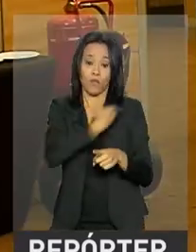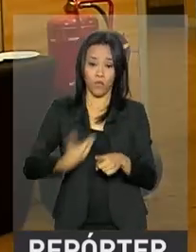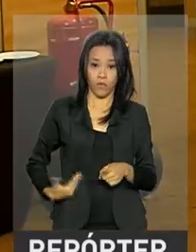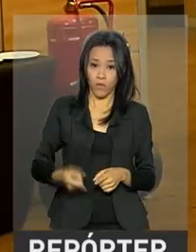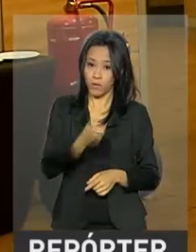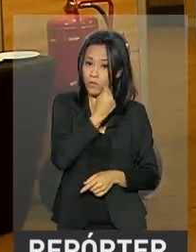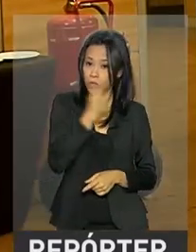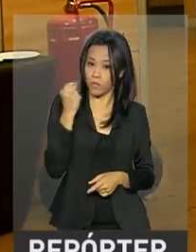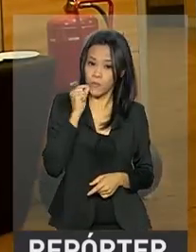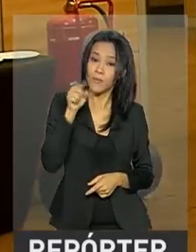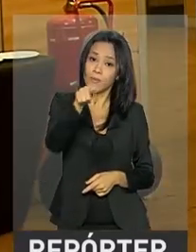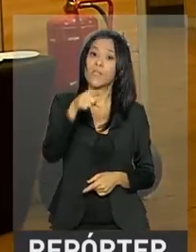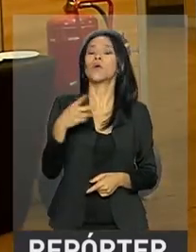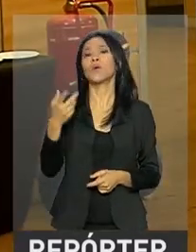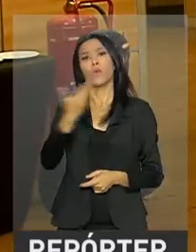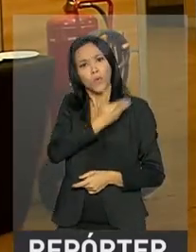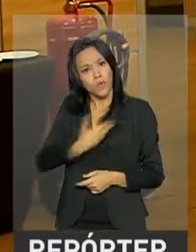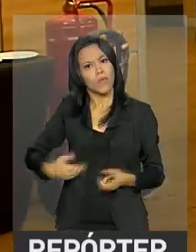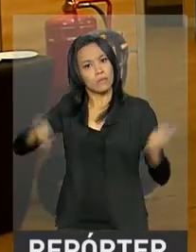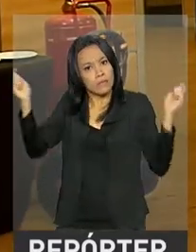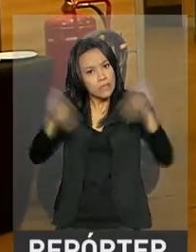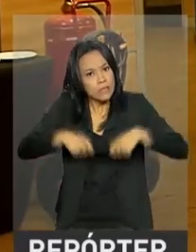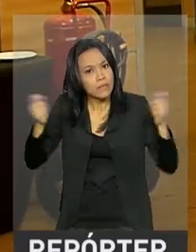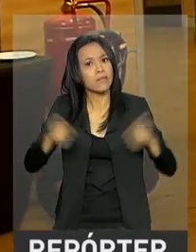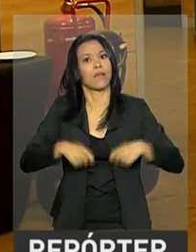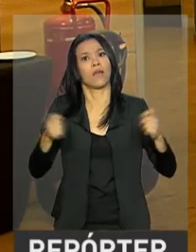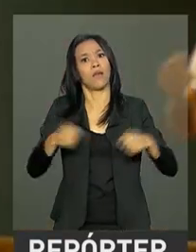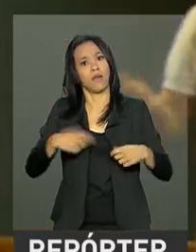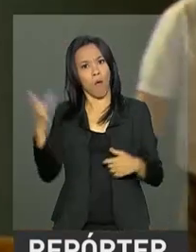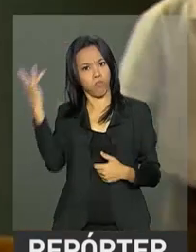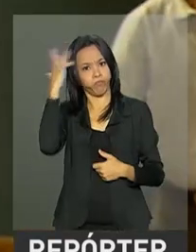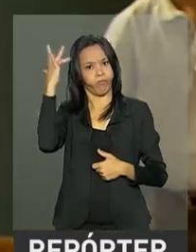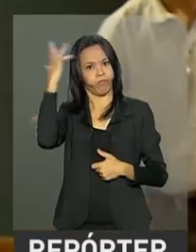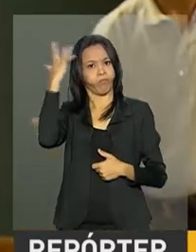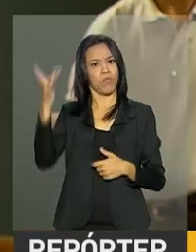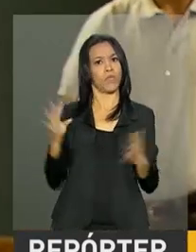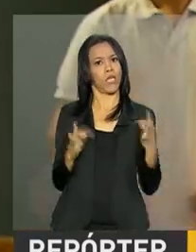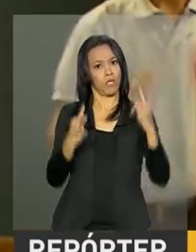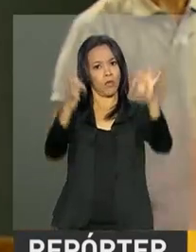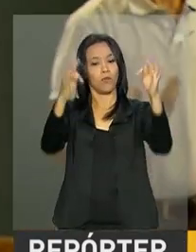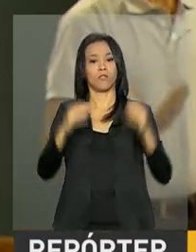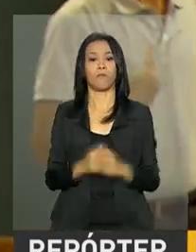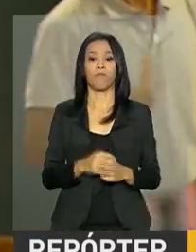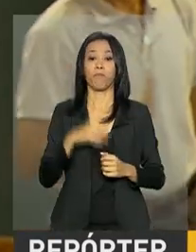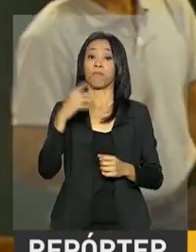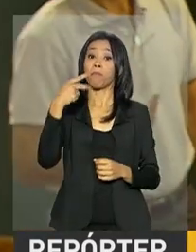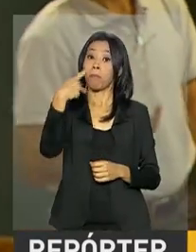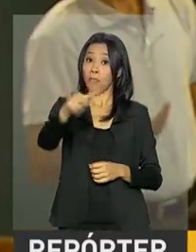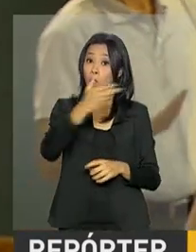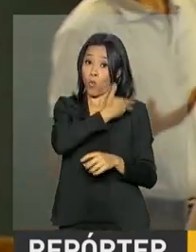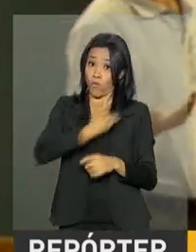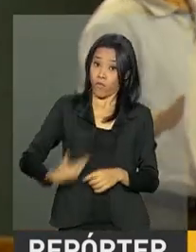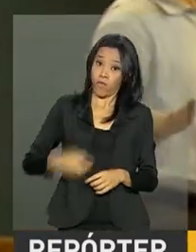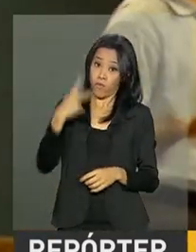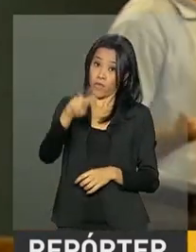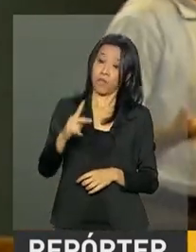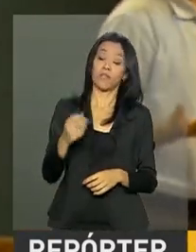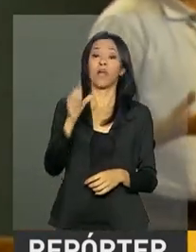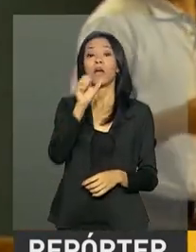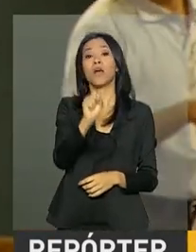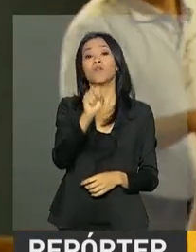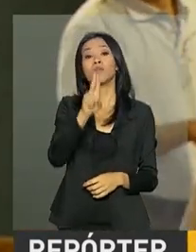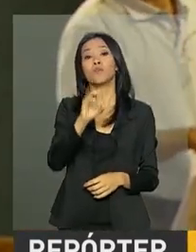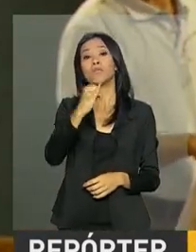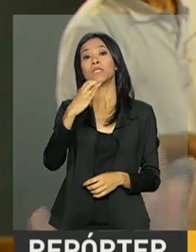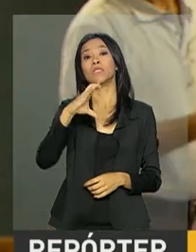brasil tem capacidade de se tornar uma potência tecnológica o governo suíço tem somente cinco escritórios da